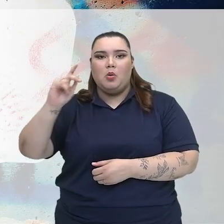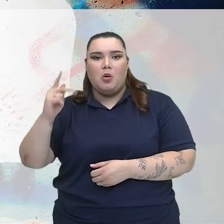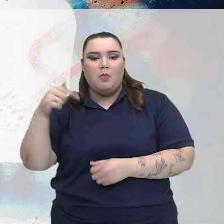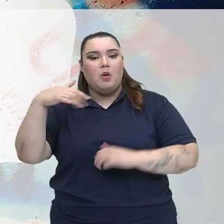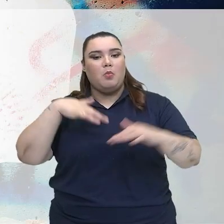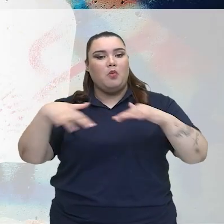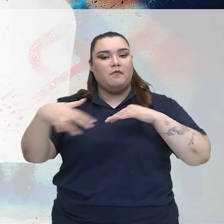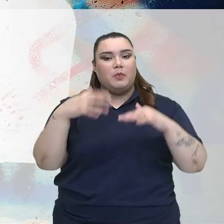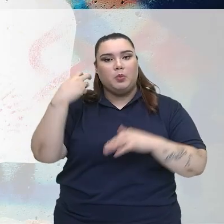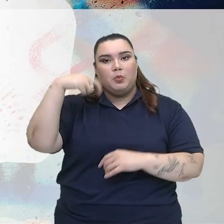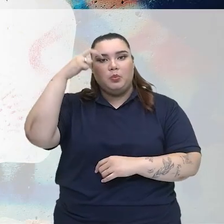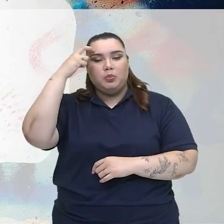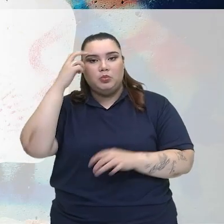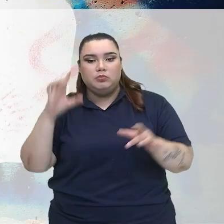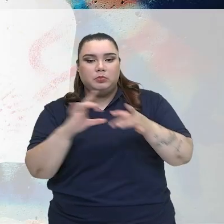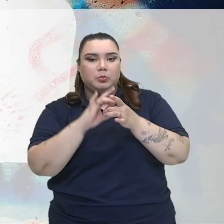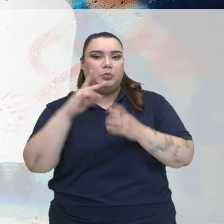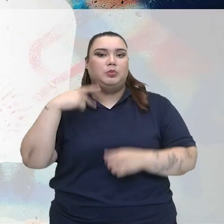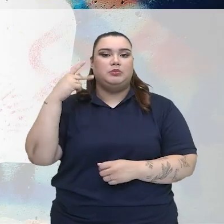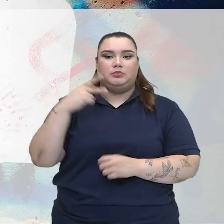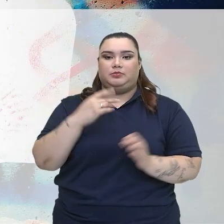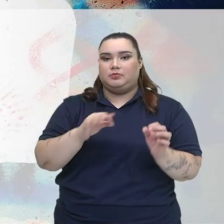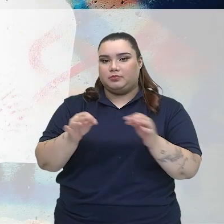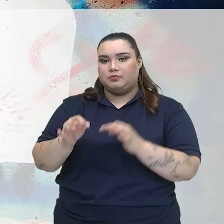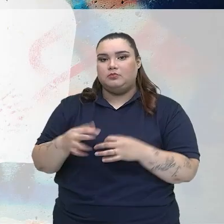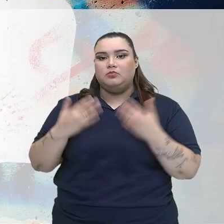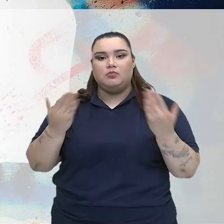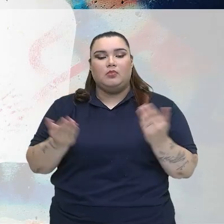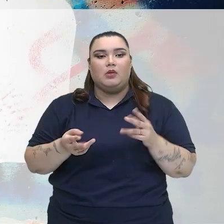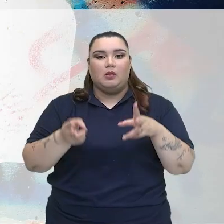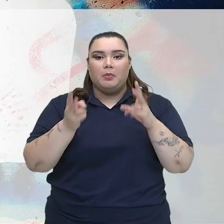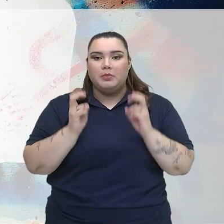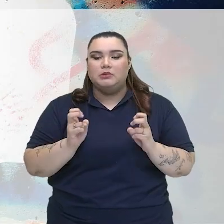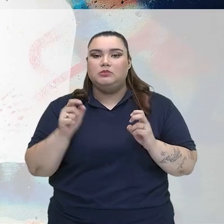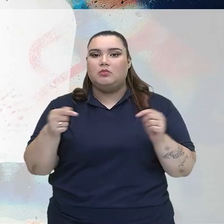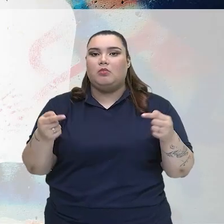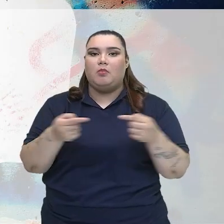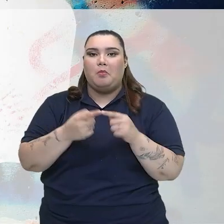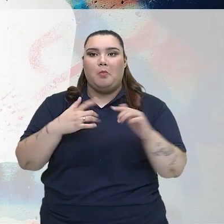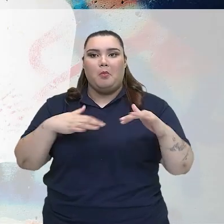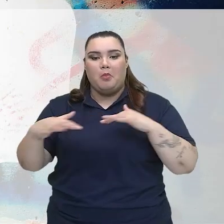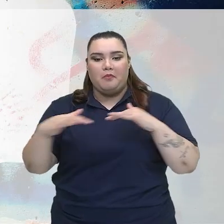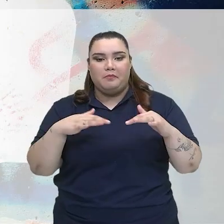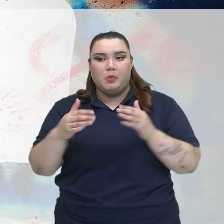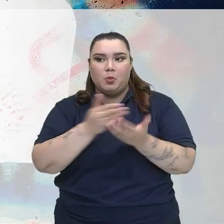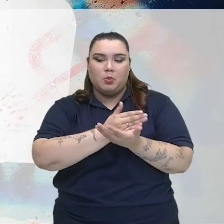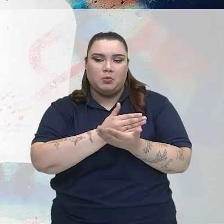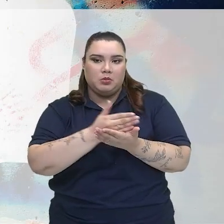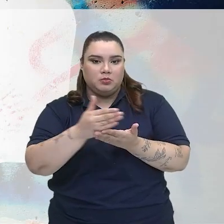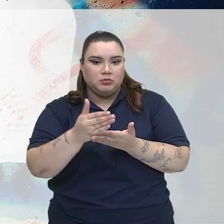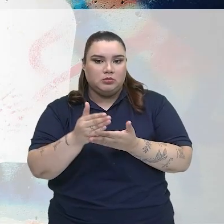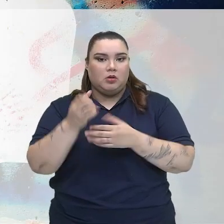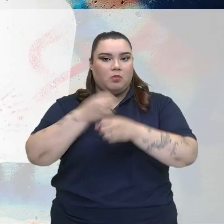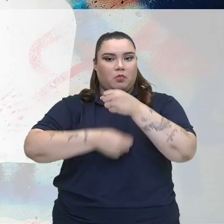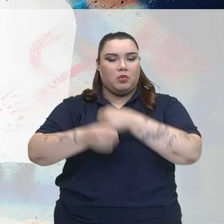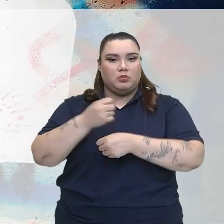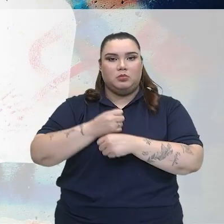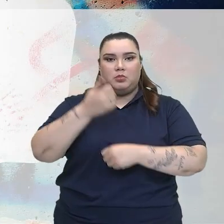e político. Então, observem aí que, apesar de ter sido, esse movimento ter começado lá na década